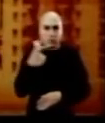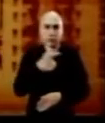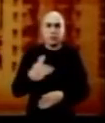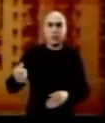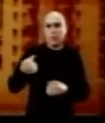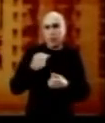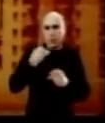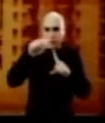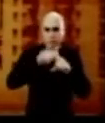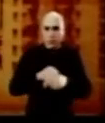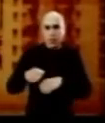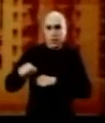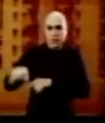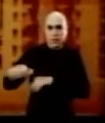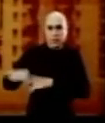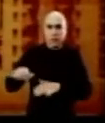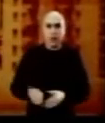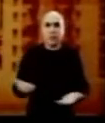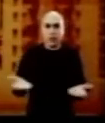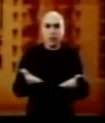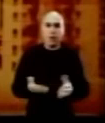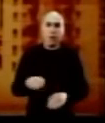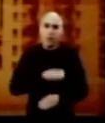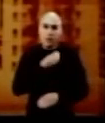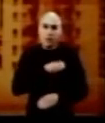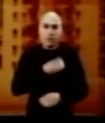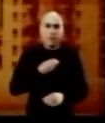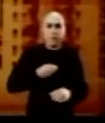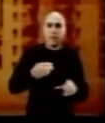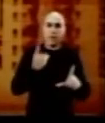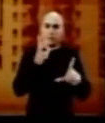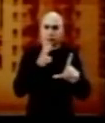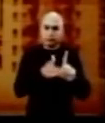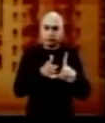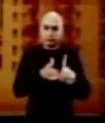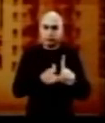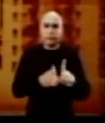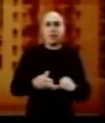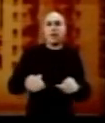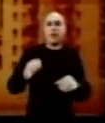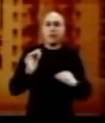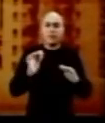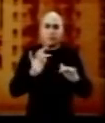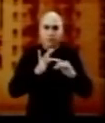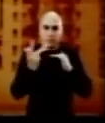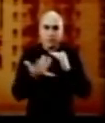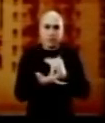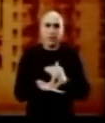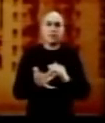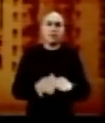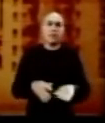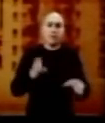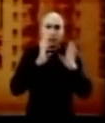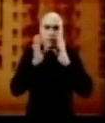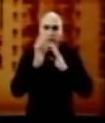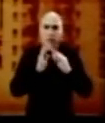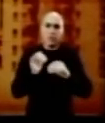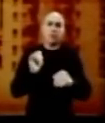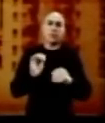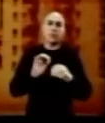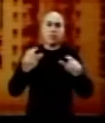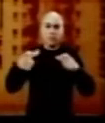setembro, e estamos ao vivo mais uma vez pelo Facebook, pela TV Câmara de Rio Preto e também pela